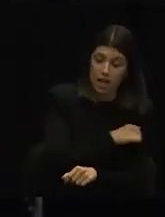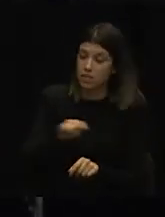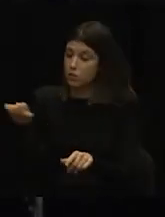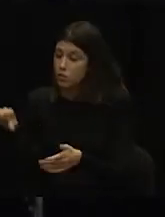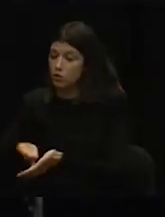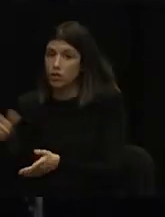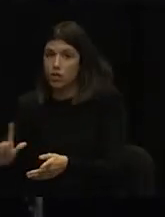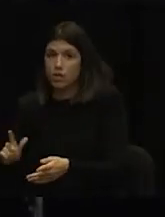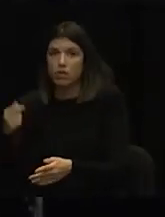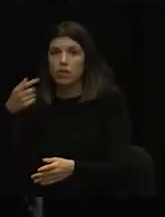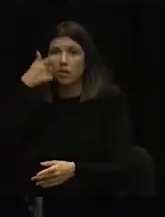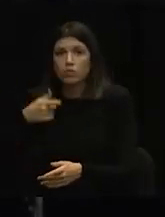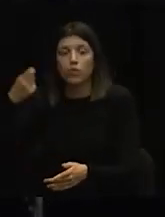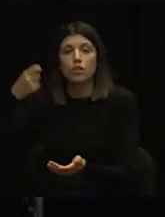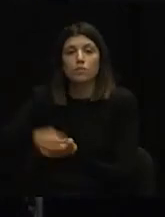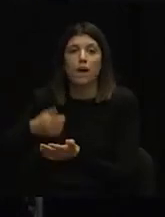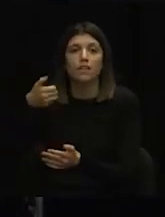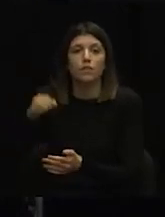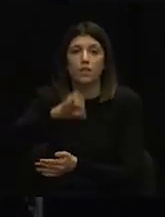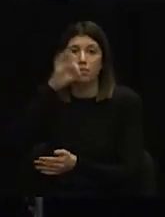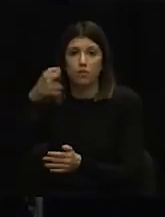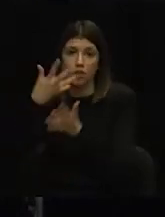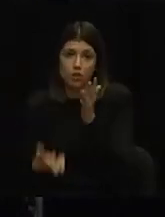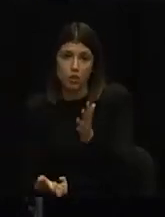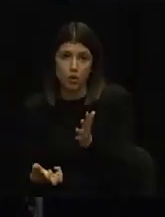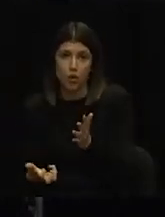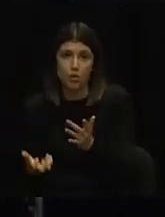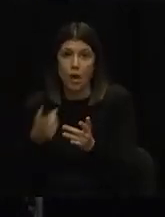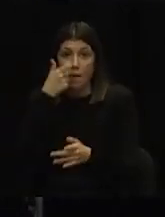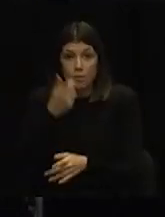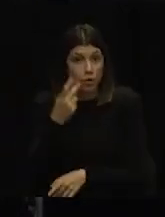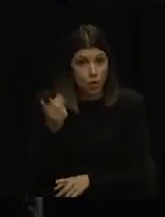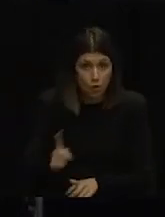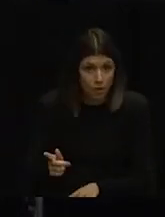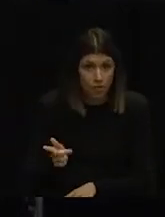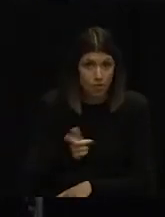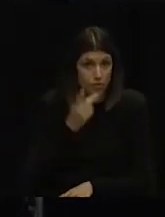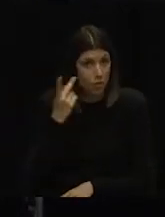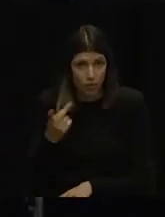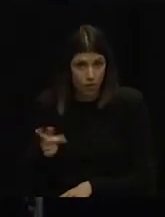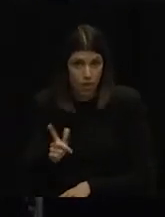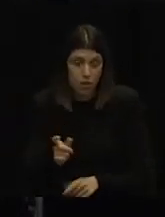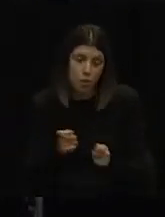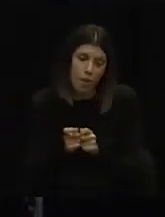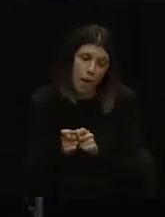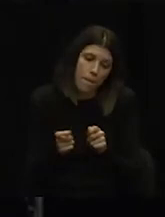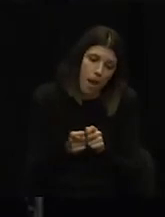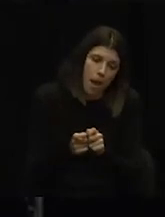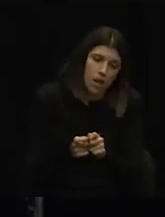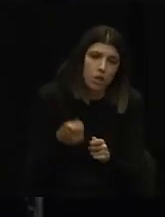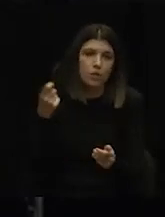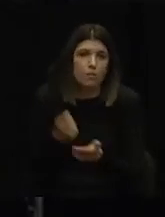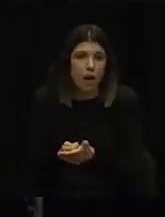daí os joelhos vão pagar menos cinquenta por cento do que os tarifários atuais mas aqueles que não moram em Lisboa em Lisboa cidade e que moram aqui ao lado